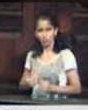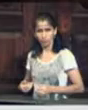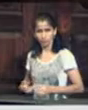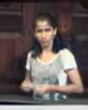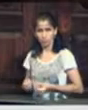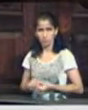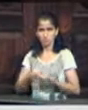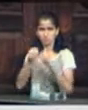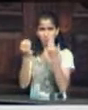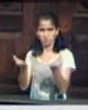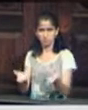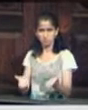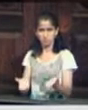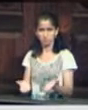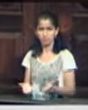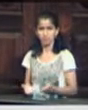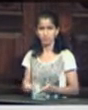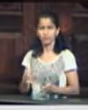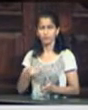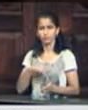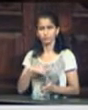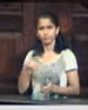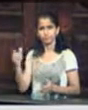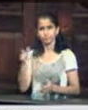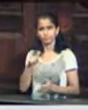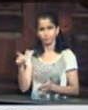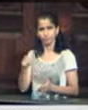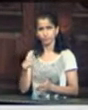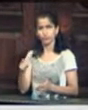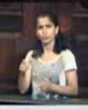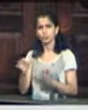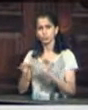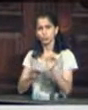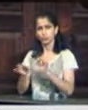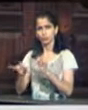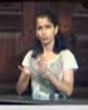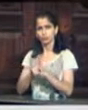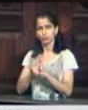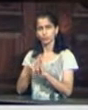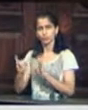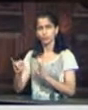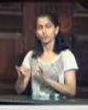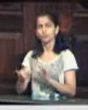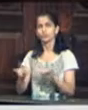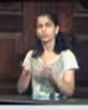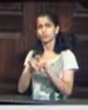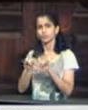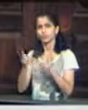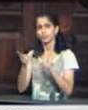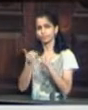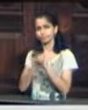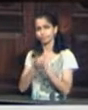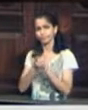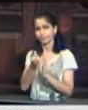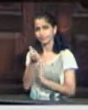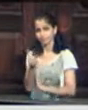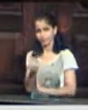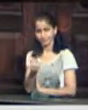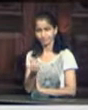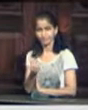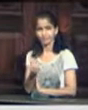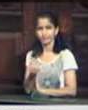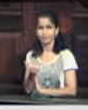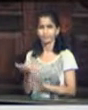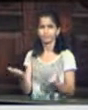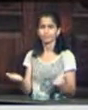Estado, constituído por 22 projetos de lei, além dos 6 decretos que já tinham sido publicados,